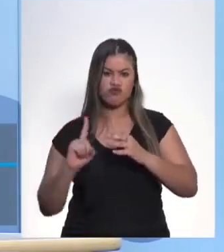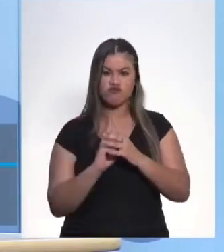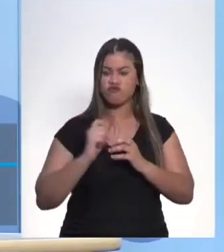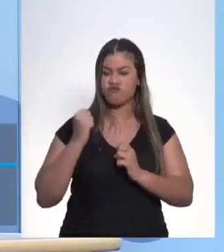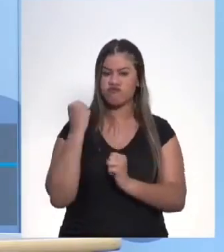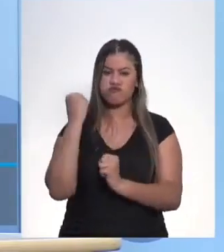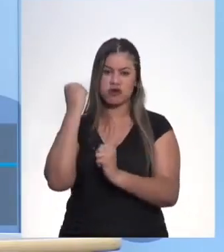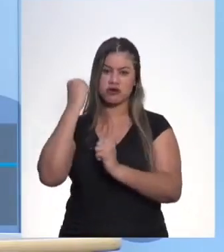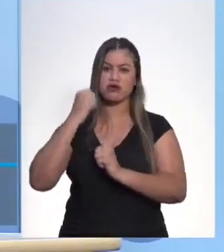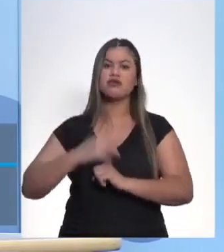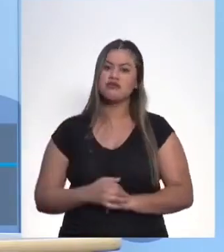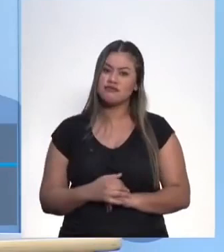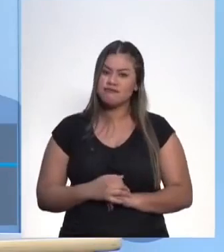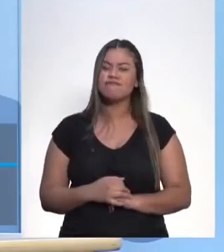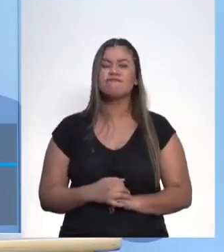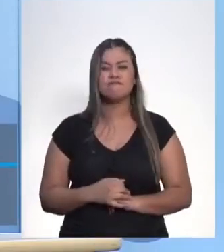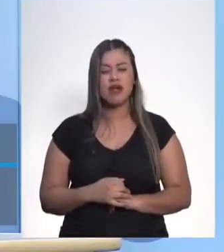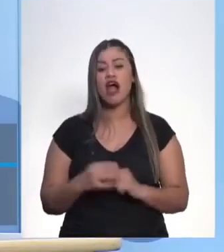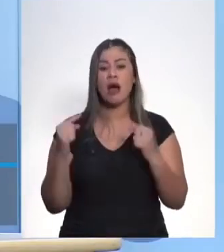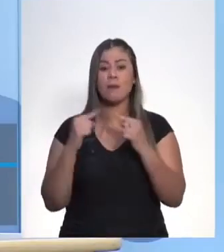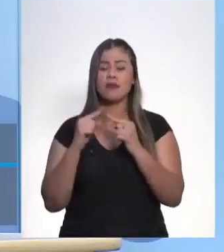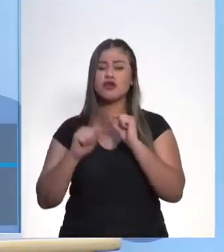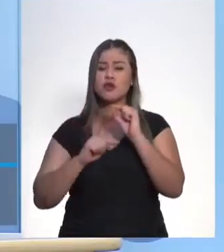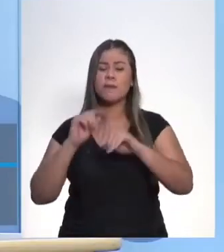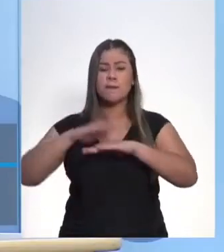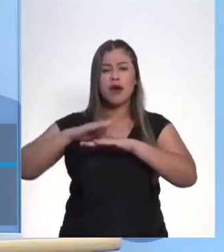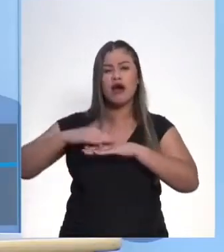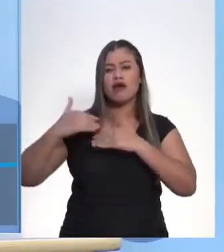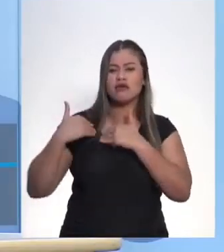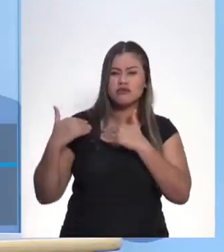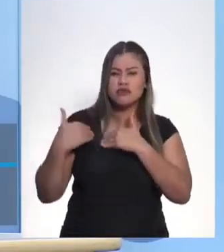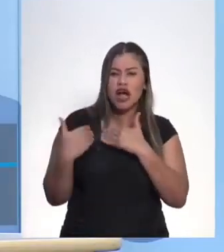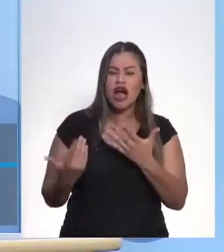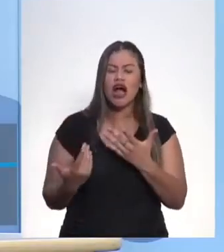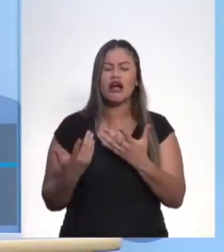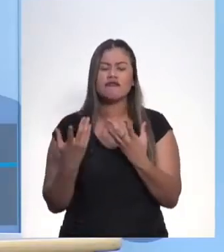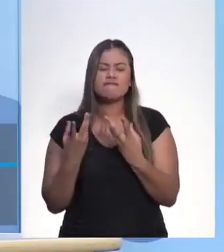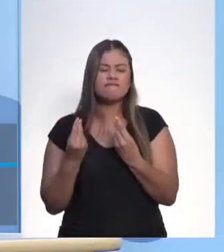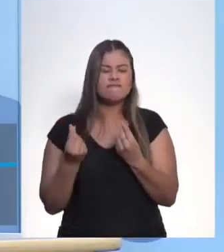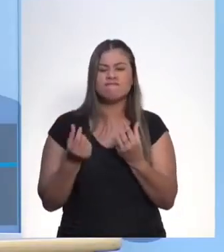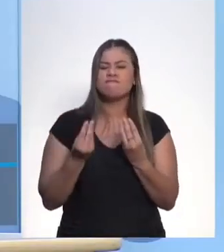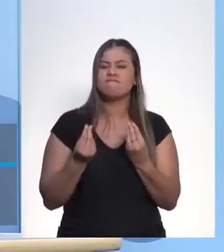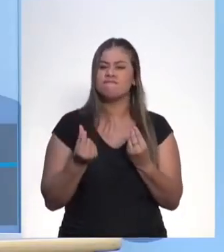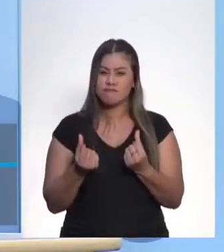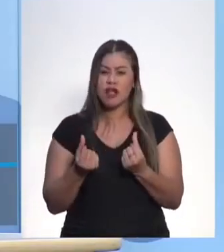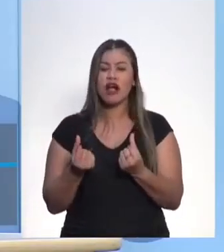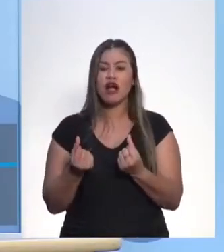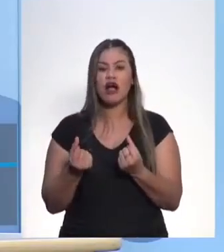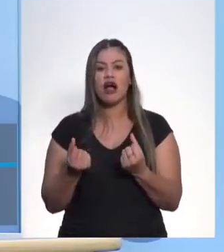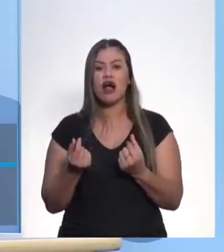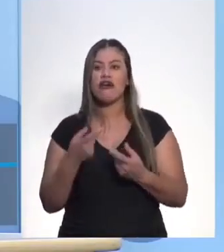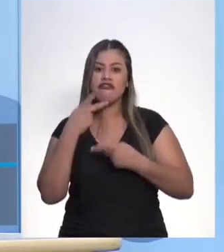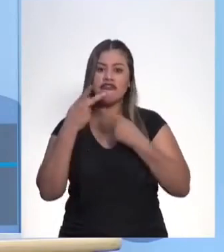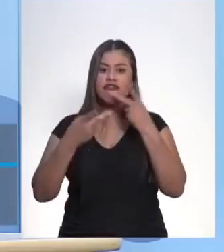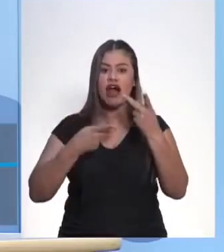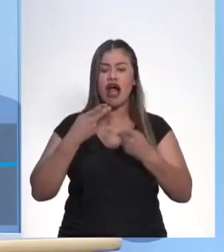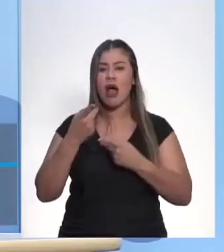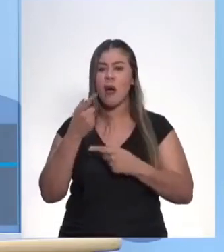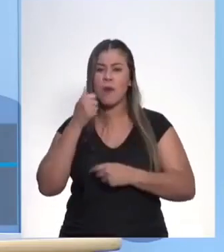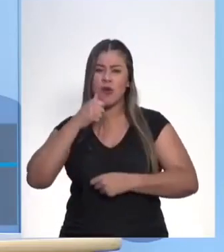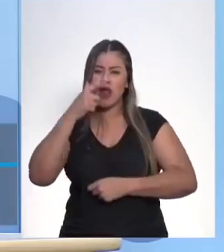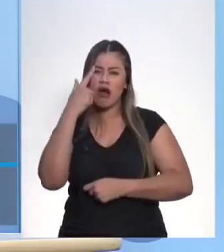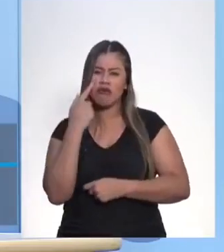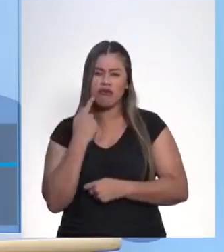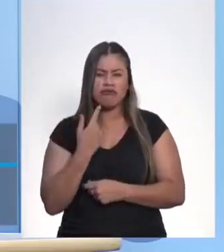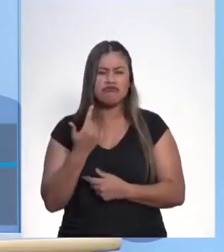fala, um lugar de fala de muita responsabilidade, de muita delicadeza, né? Onde ela fala, mulheres não choram, né?